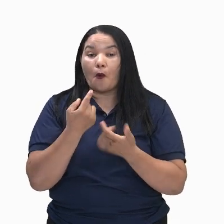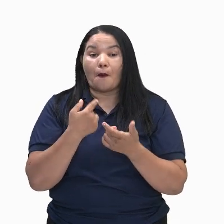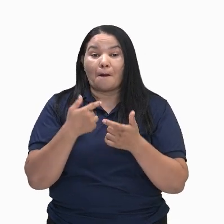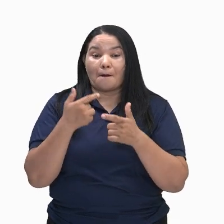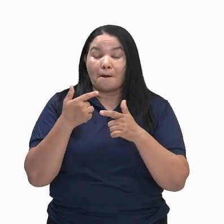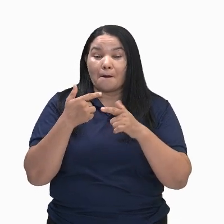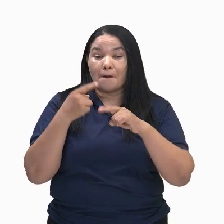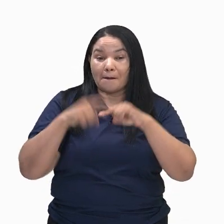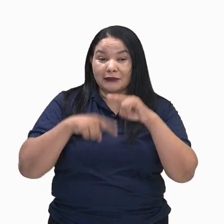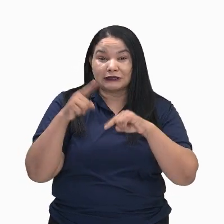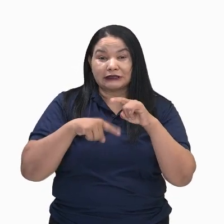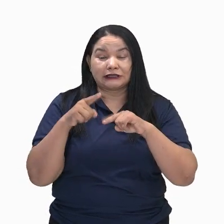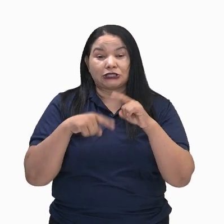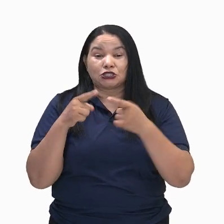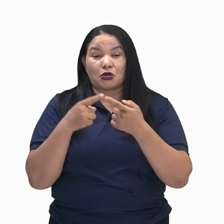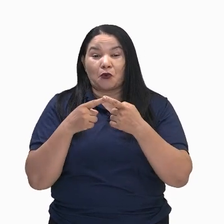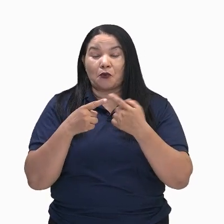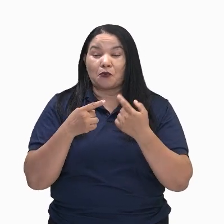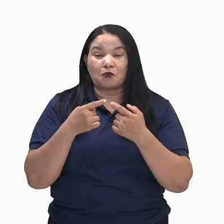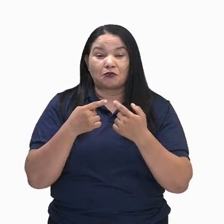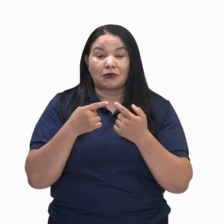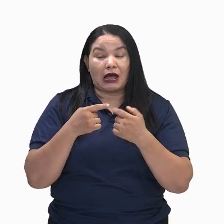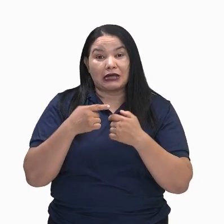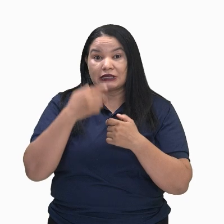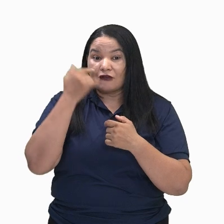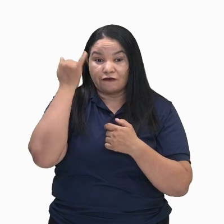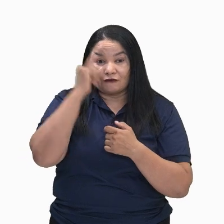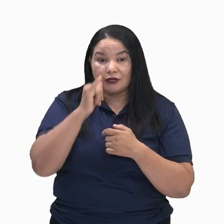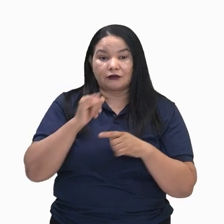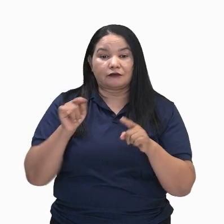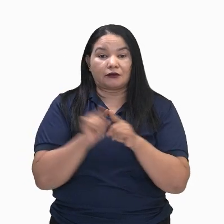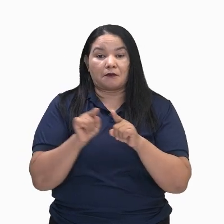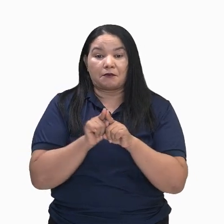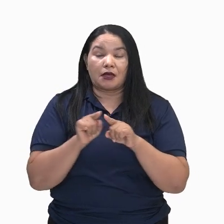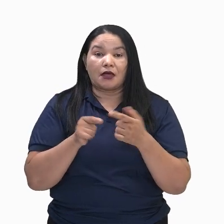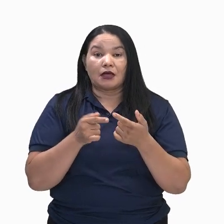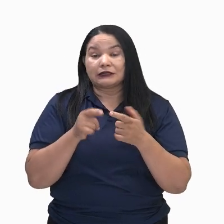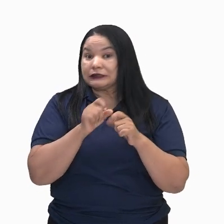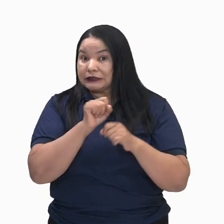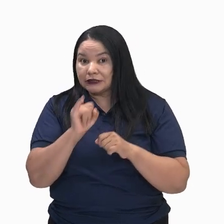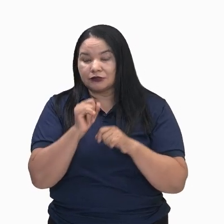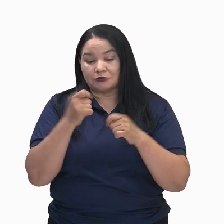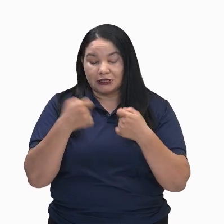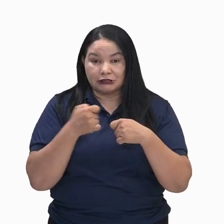de uma ferida. Não mova a pessoa a não ser que seja absolutamente